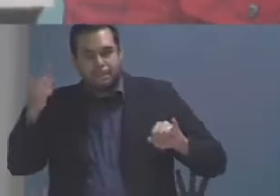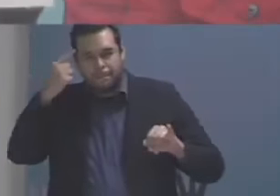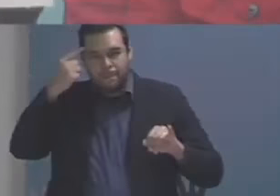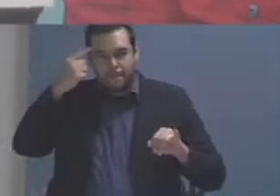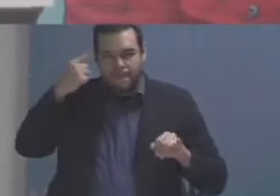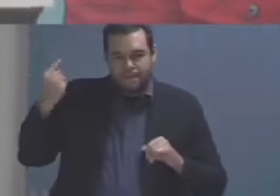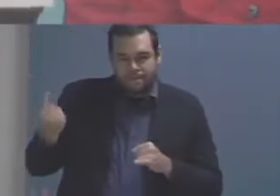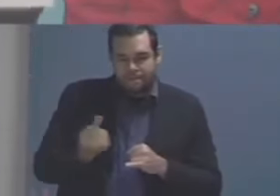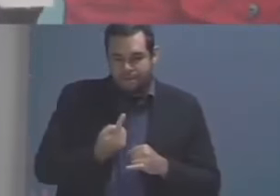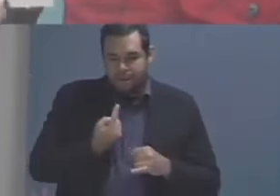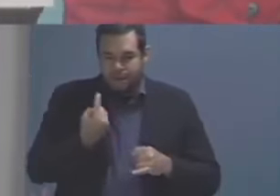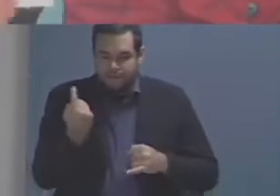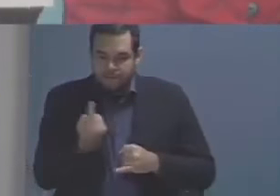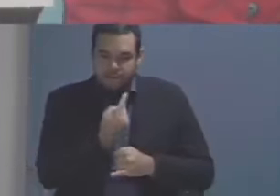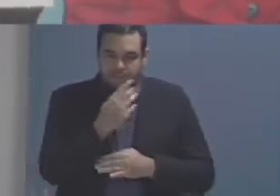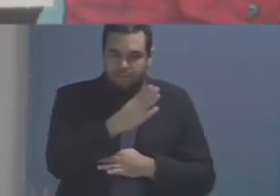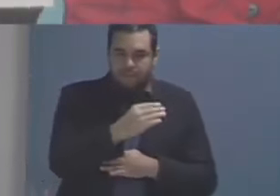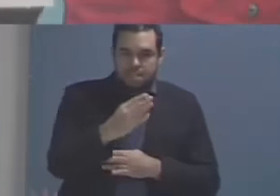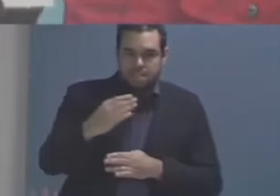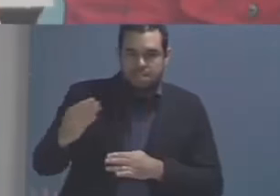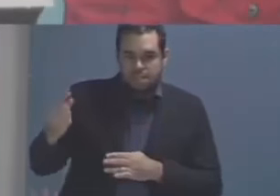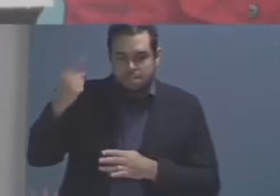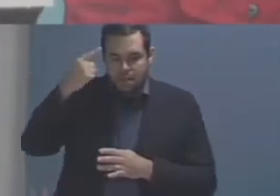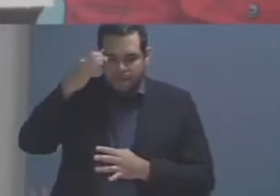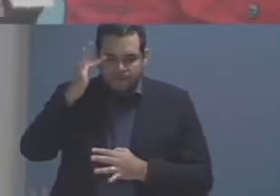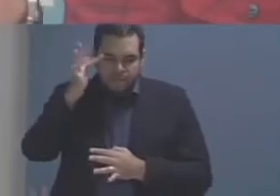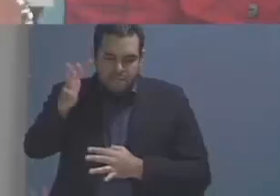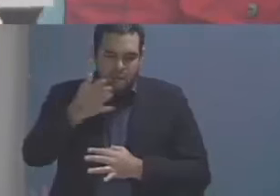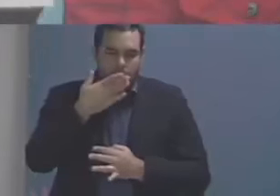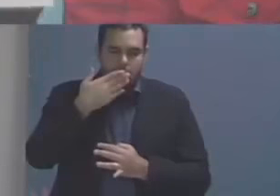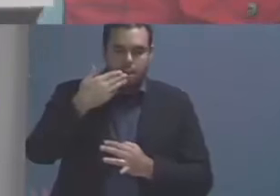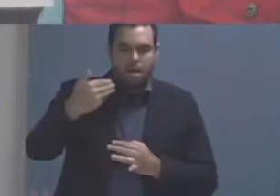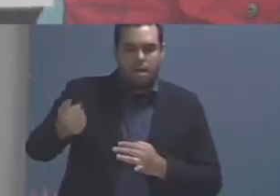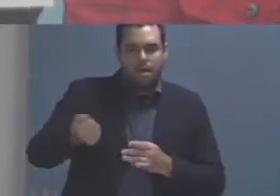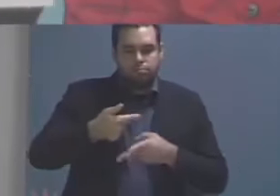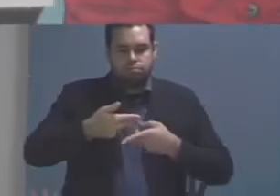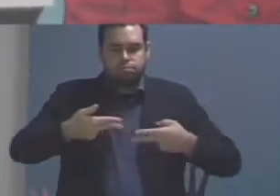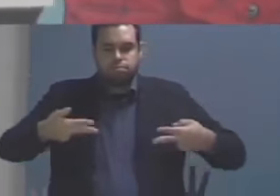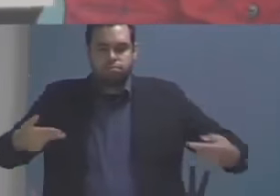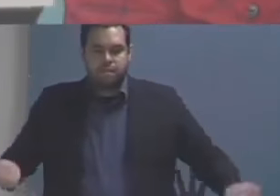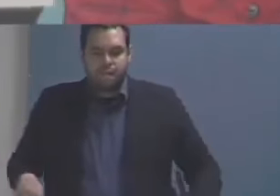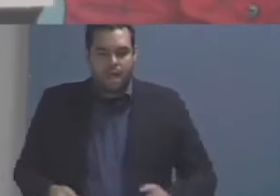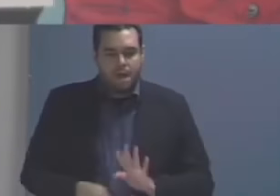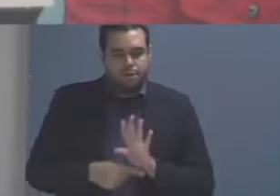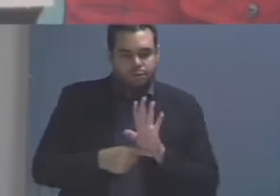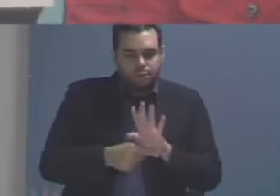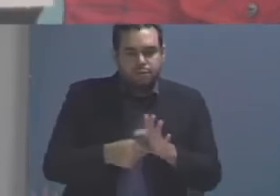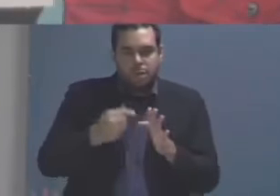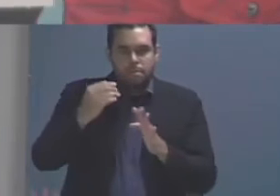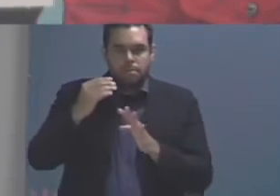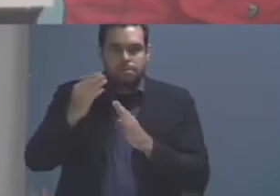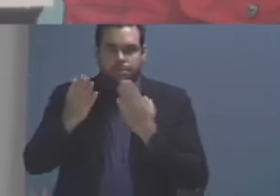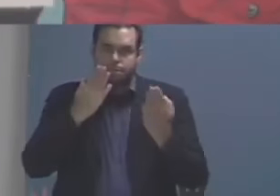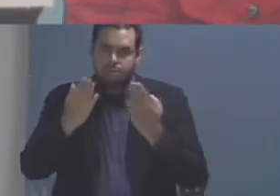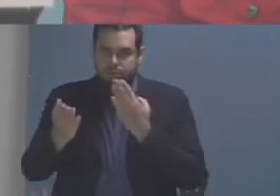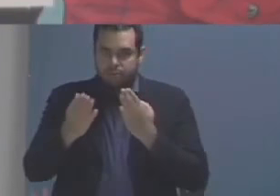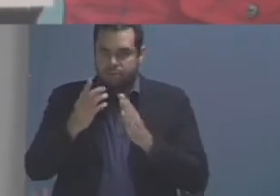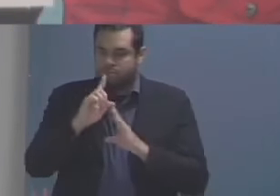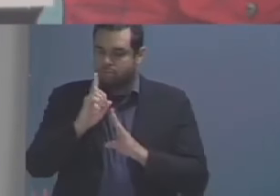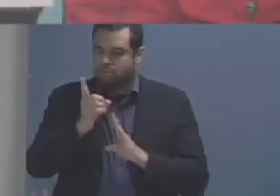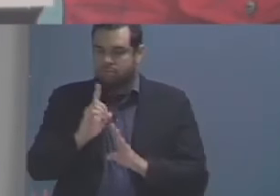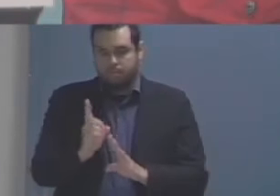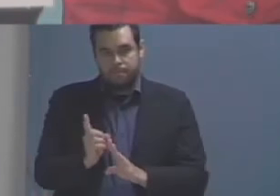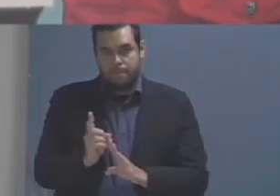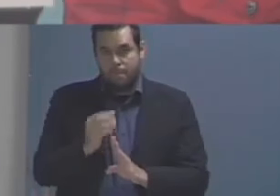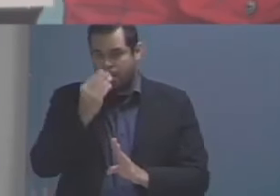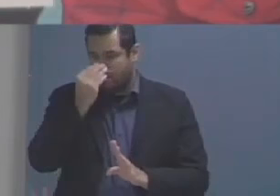somos cientistas, etc., etc., e isso iluminaria, traria uma grande contribuição para a psicologia. Nós negamos isso.